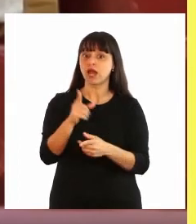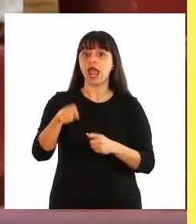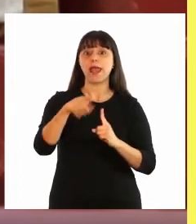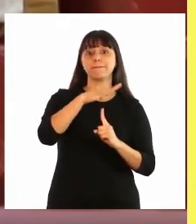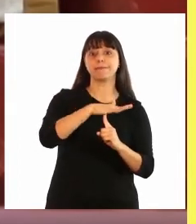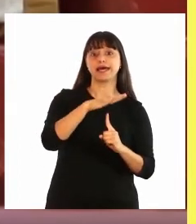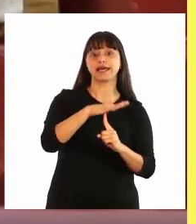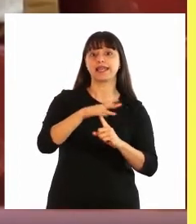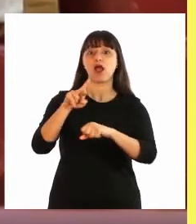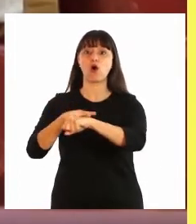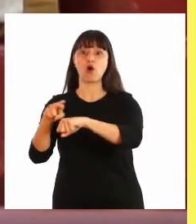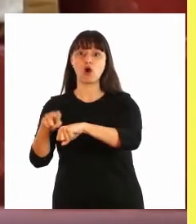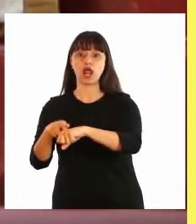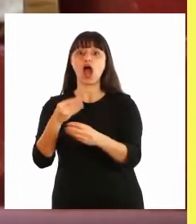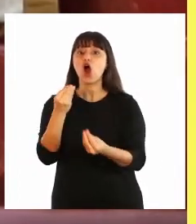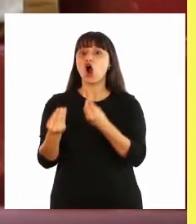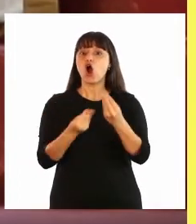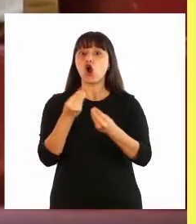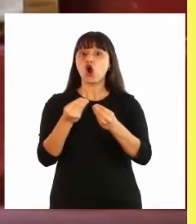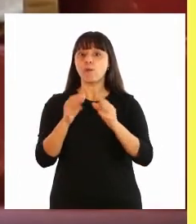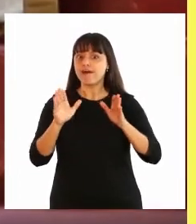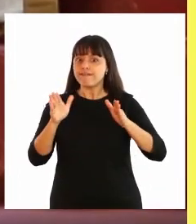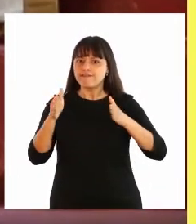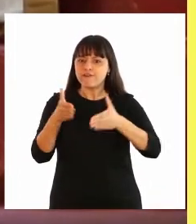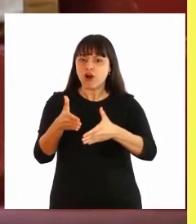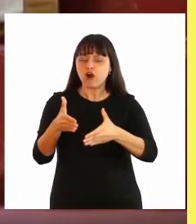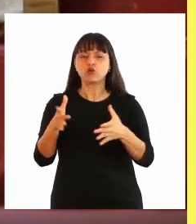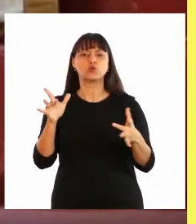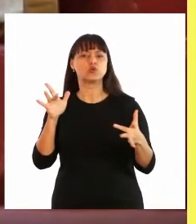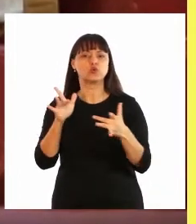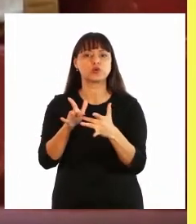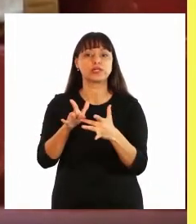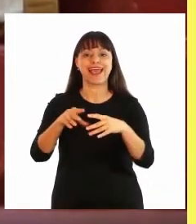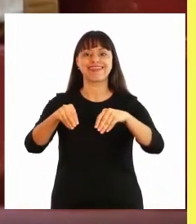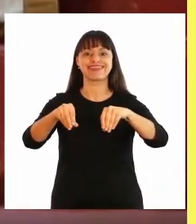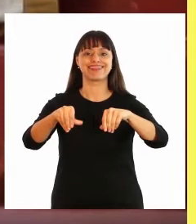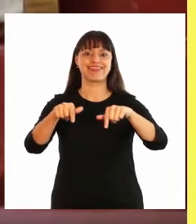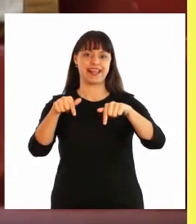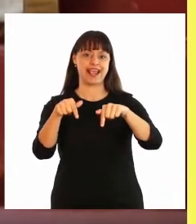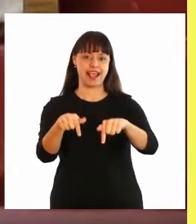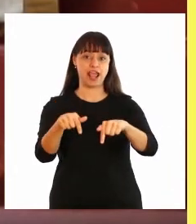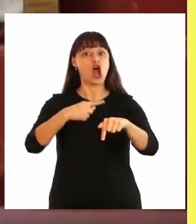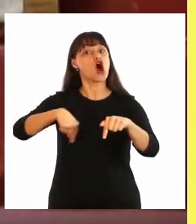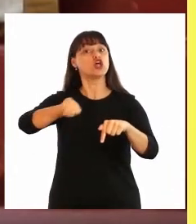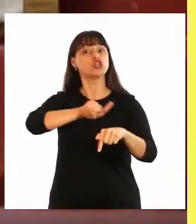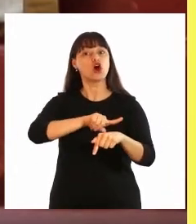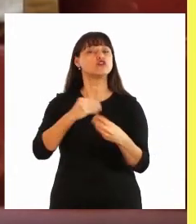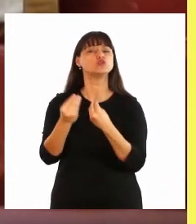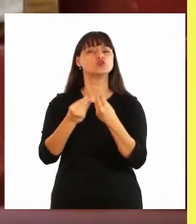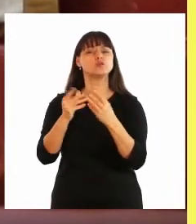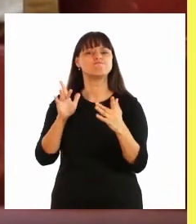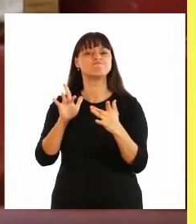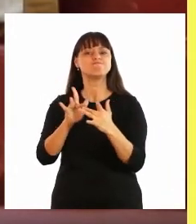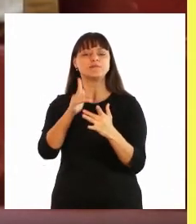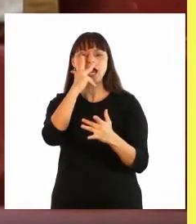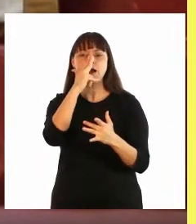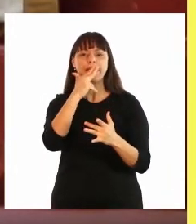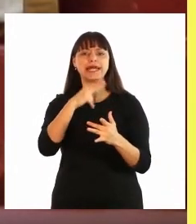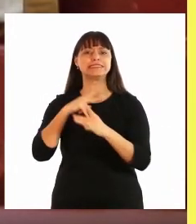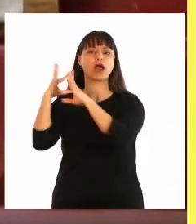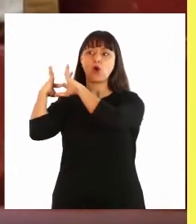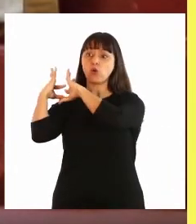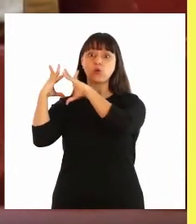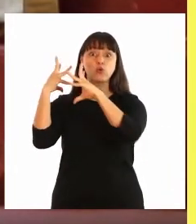retorno à terra. Essa é a proposta do trabalho, a gente se conectar com a nossa ancestralidade e olhar